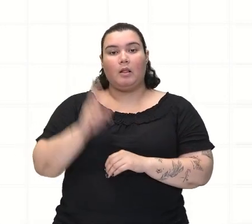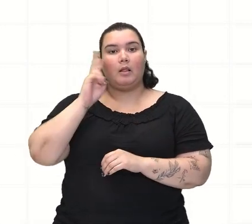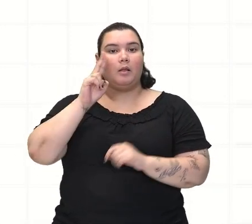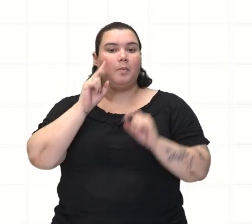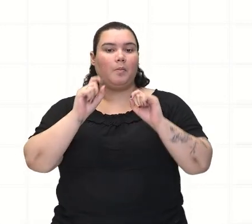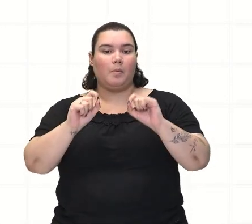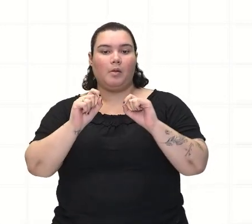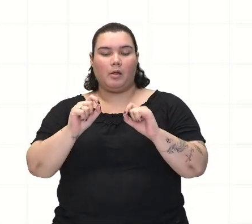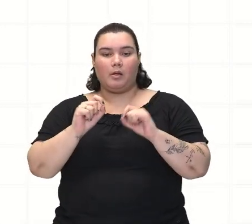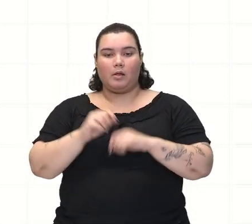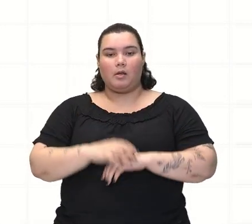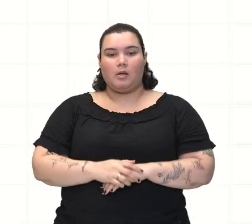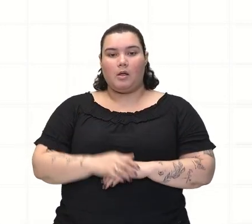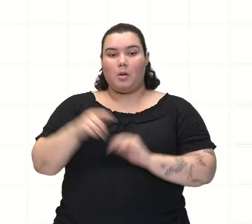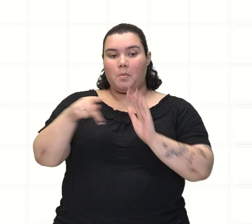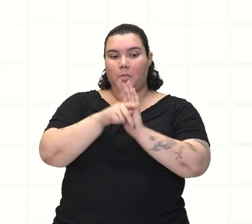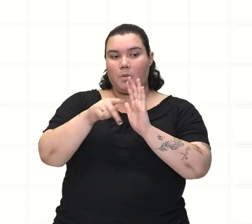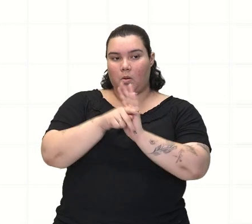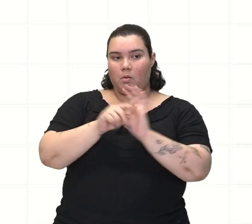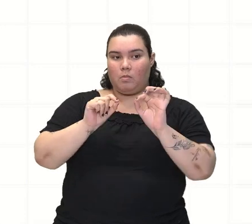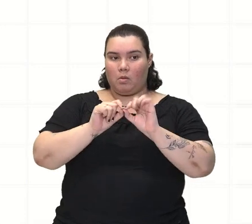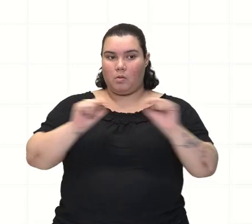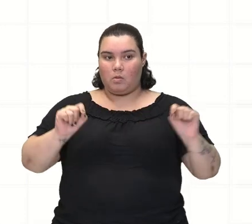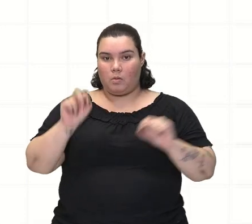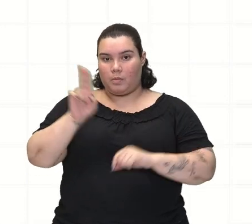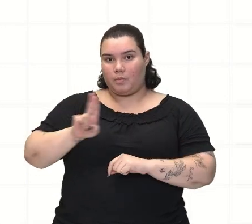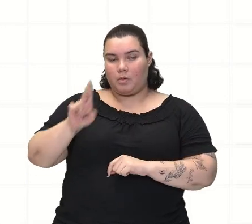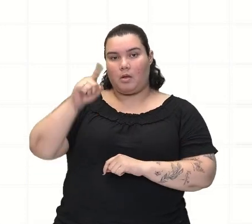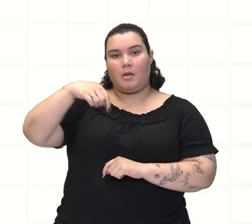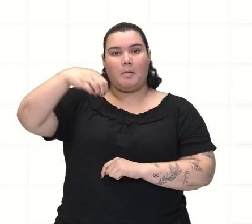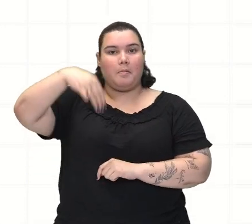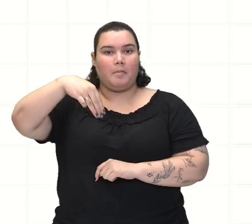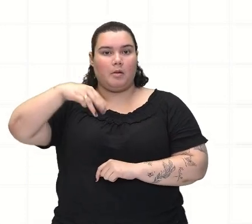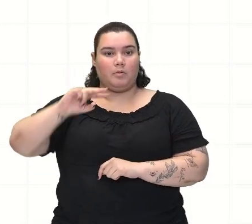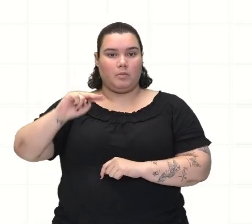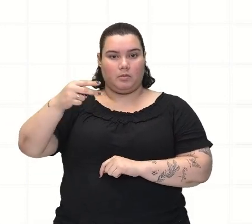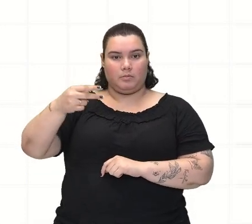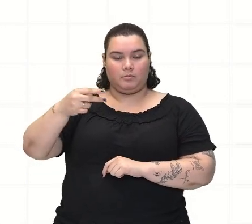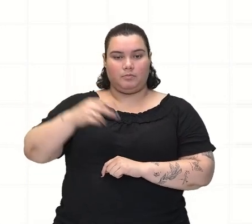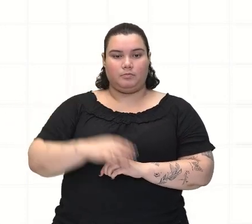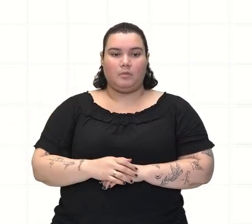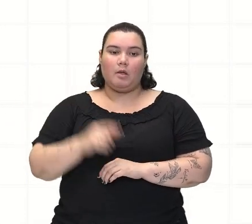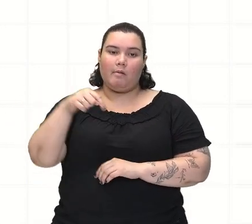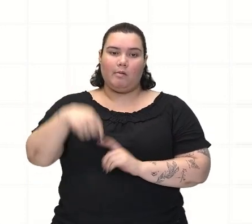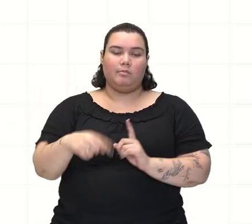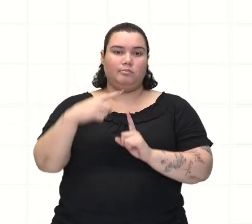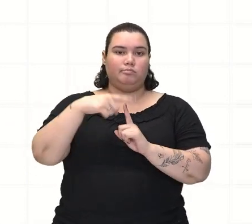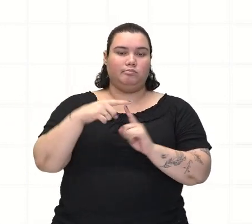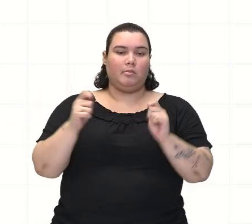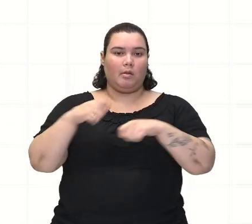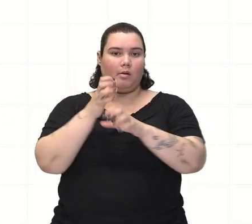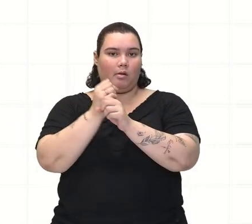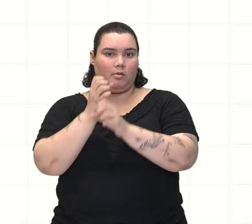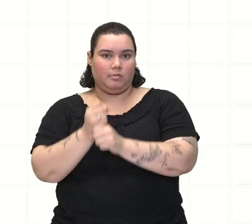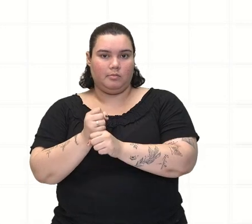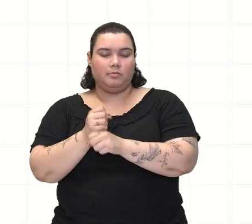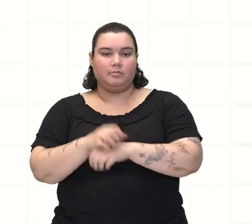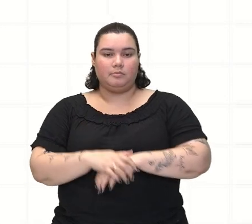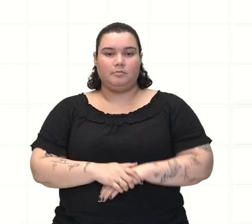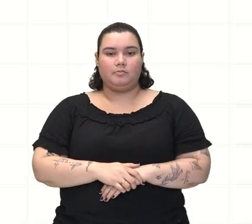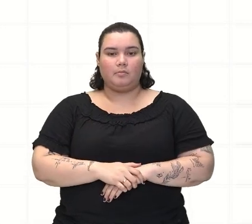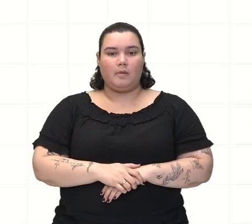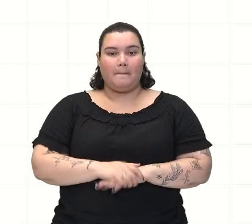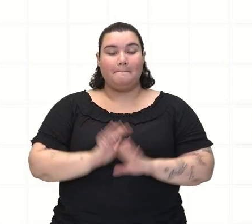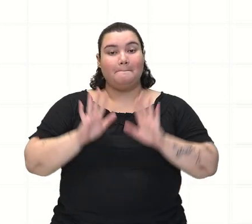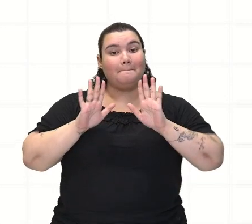a unidade de comprimento é metro quadrado. Isso é uma das formas de resolver. Só que nós